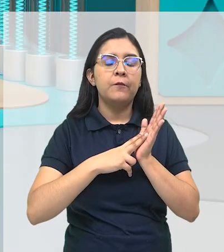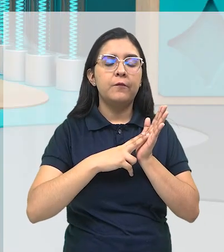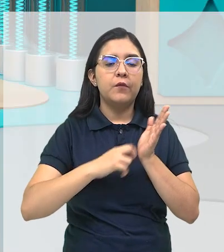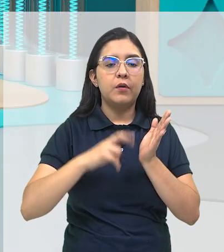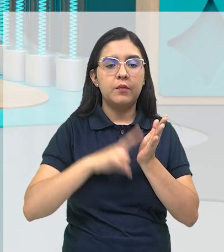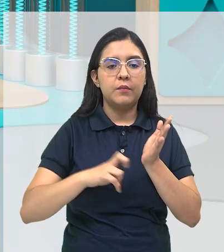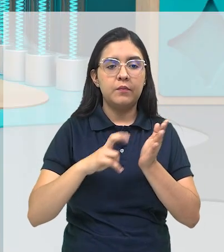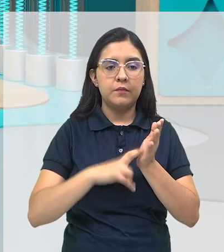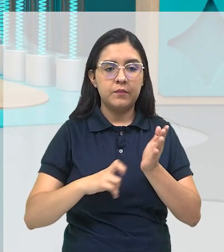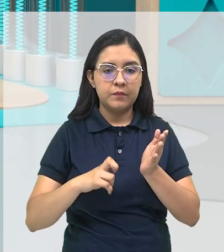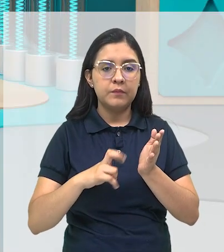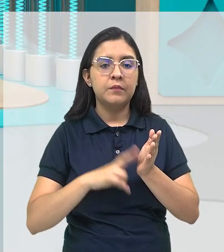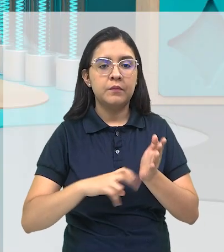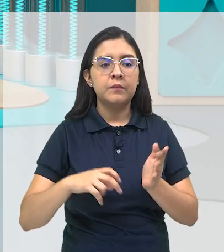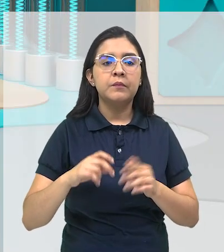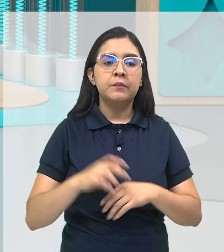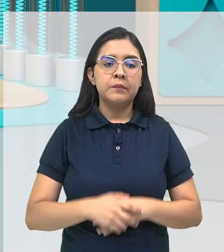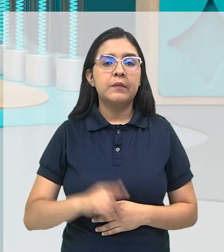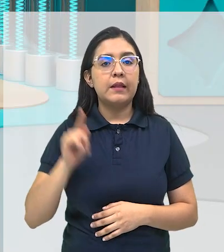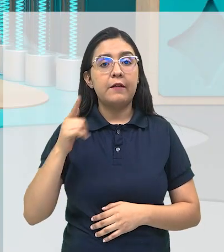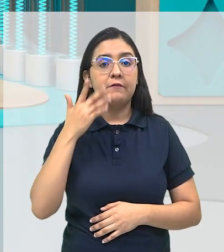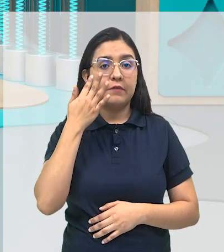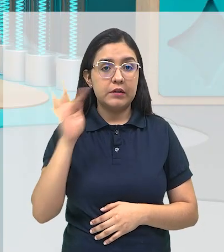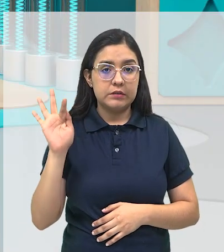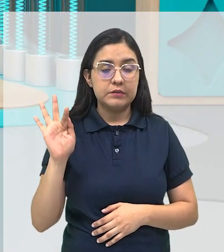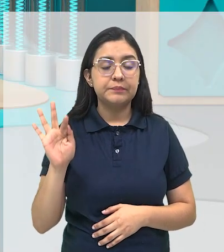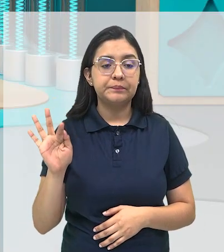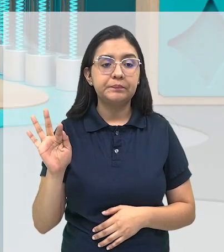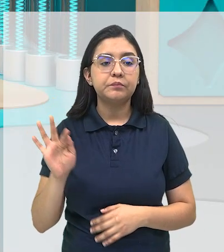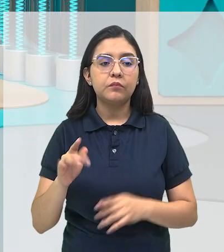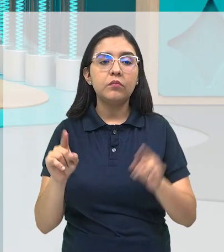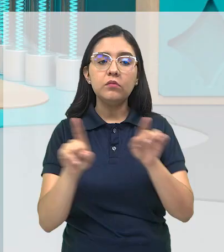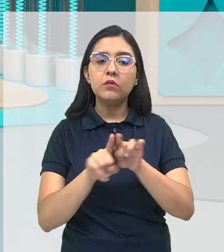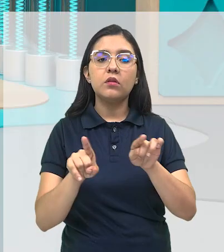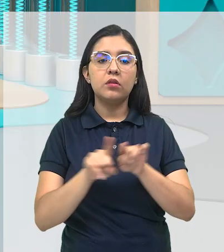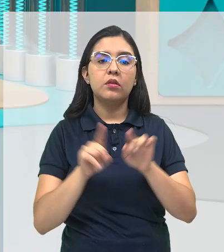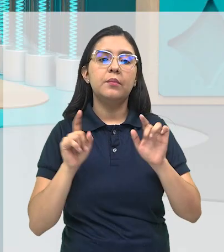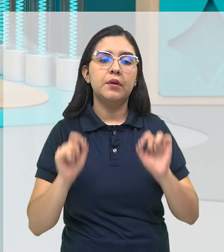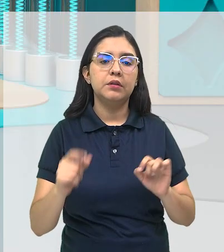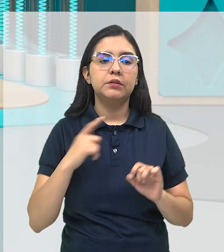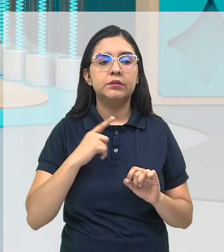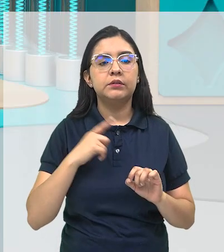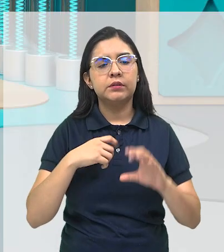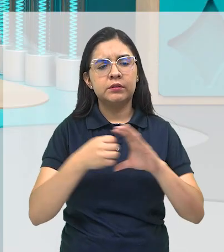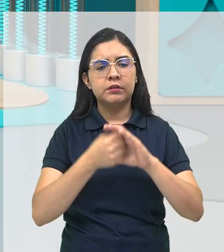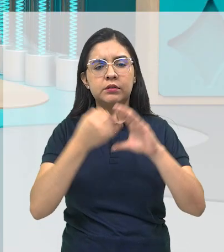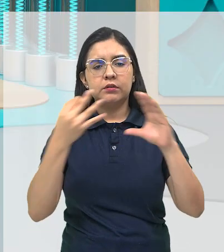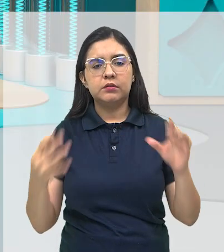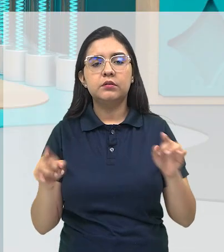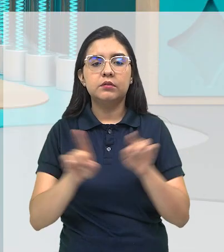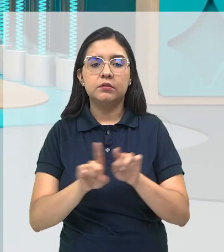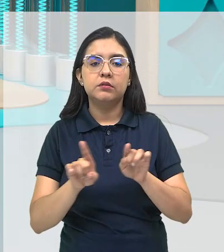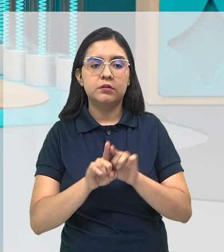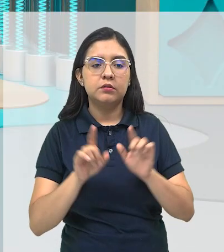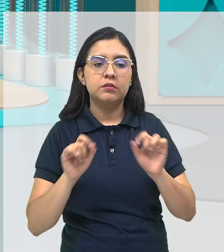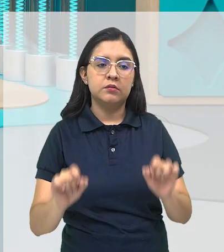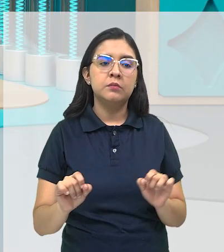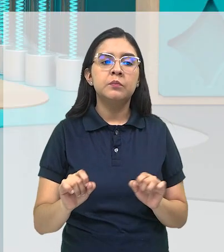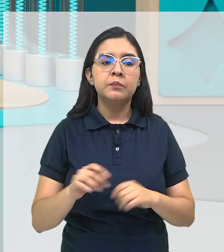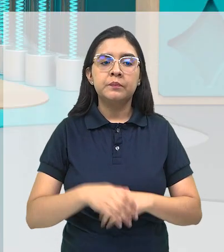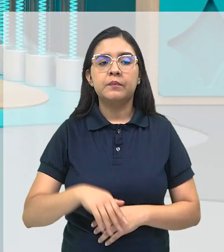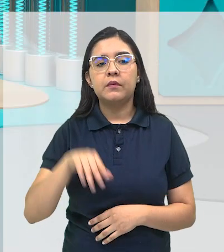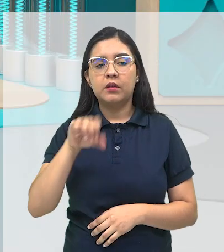uma cidade chamada Provença, na França, tá bom? E ele também tem traços com o vocábulo germânico